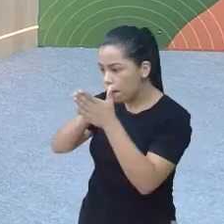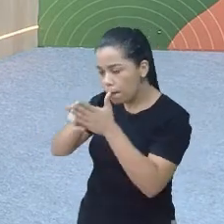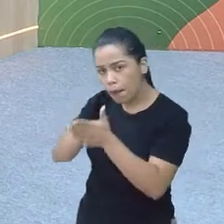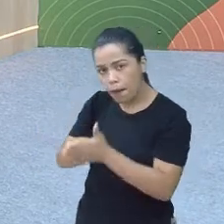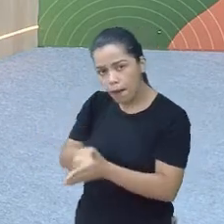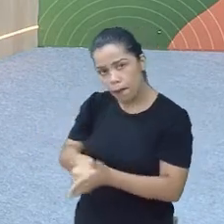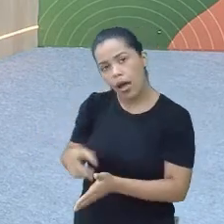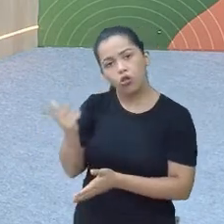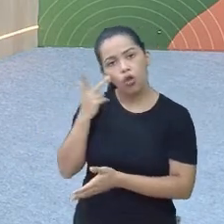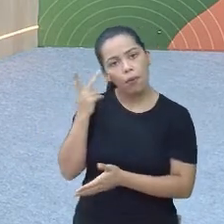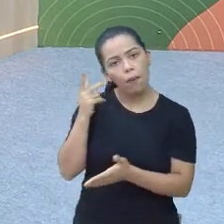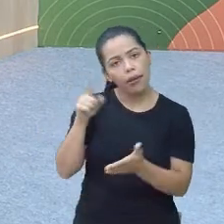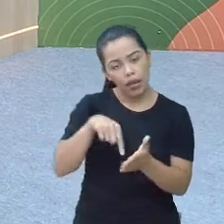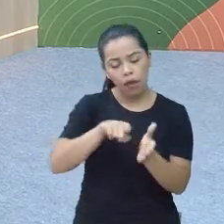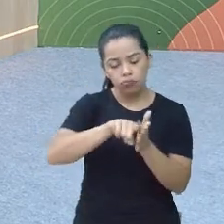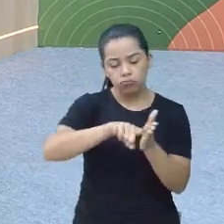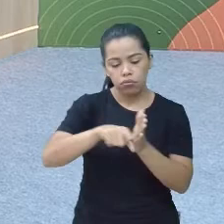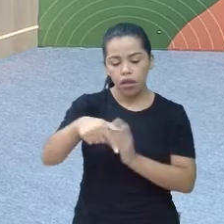de questionário, né?